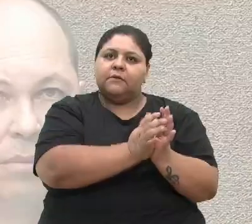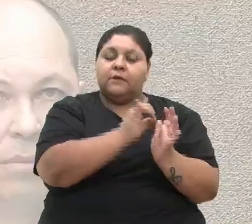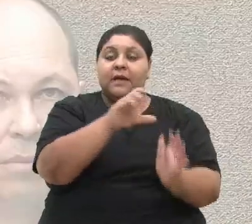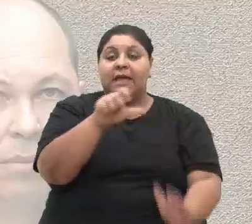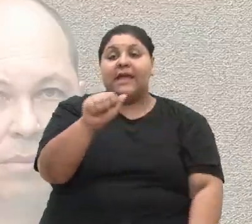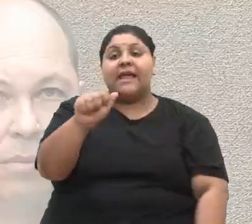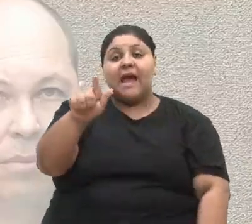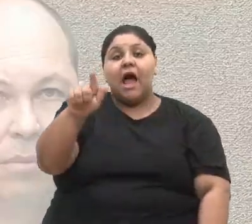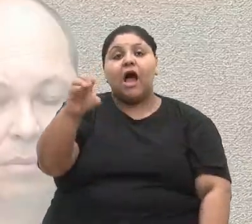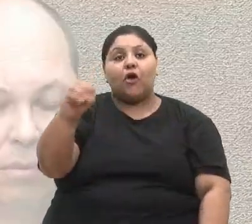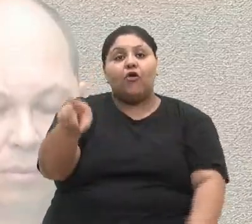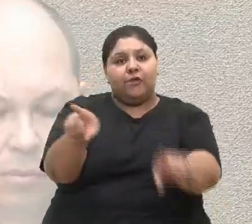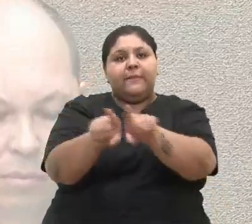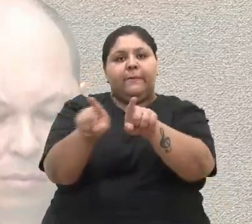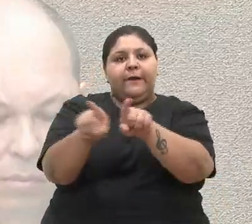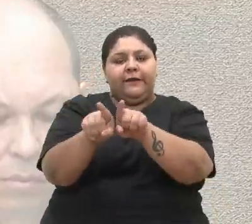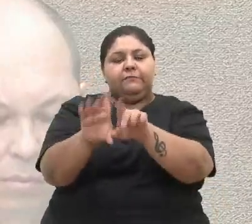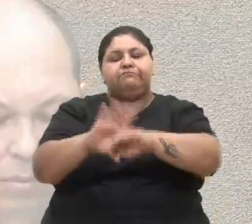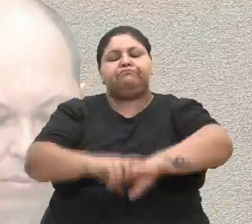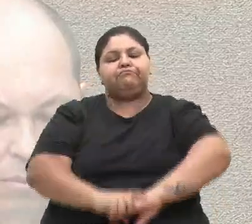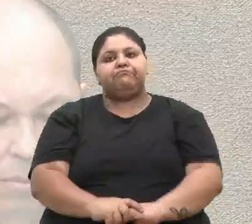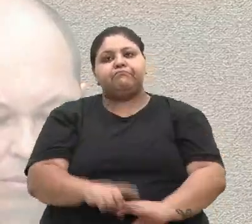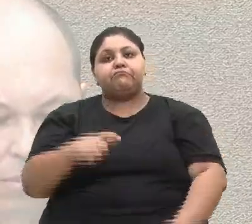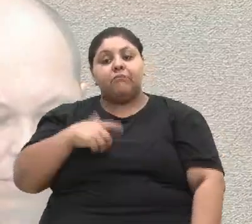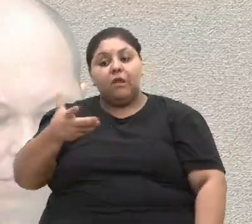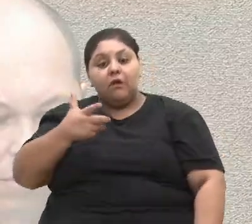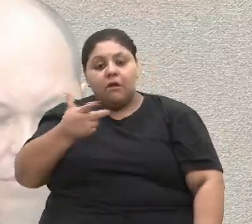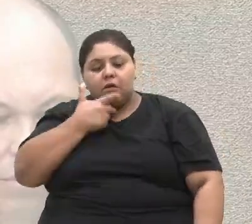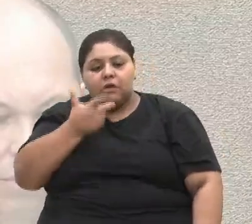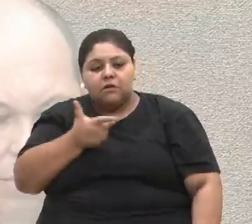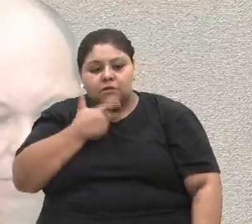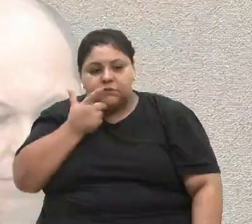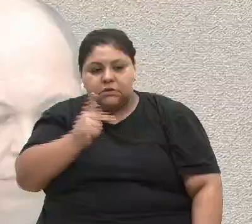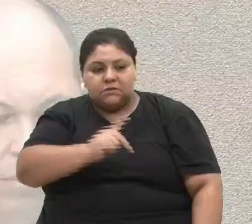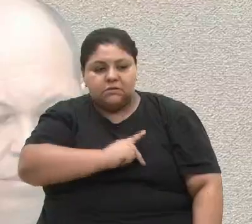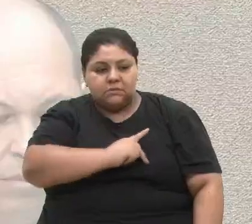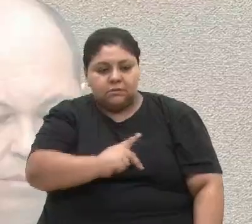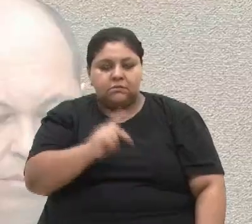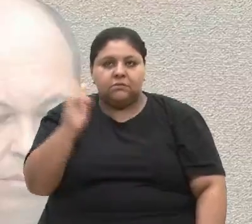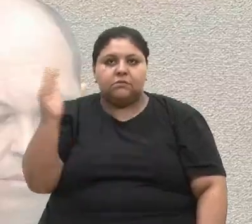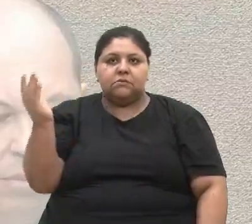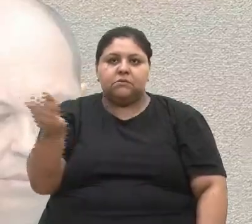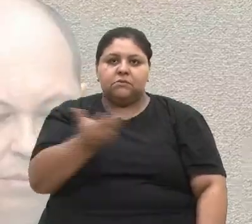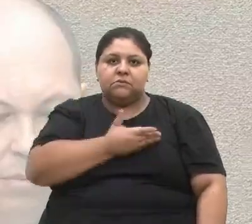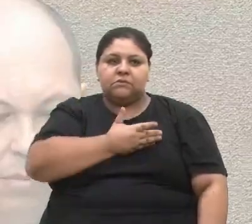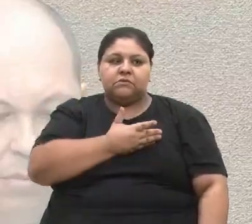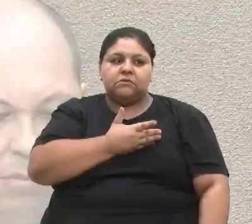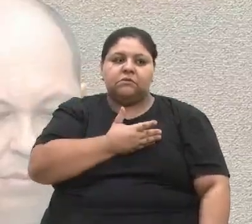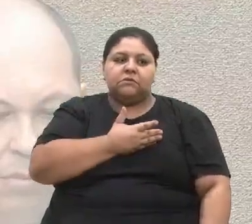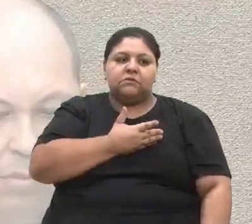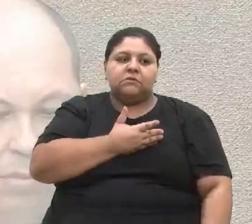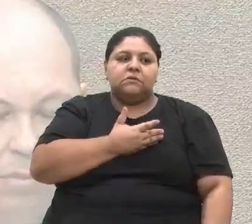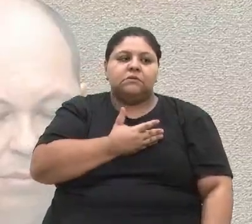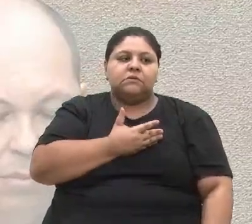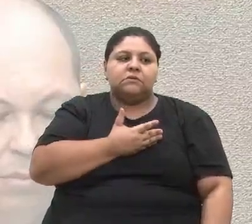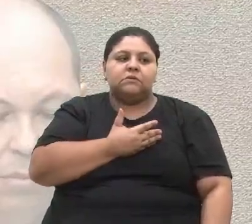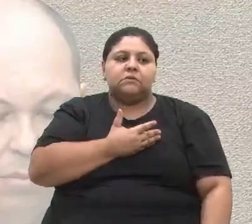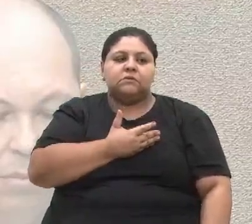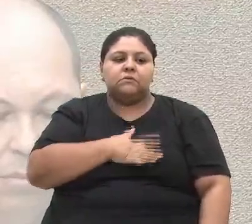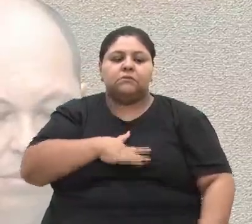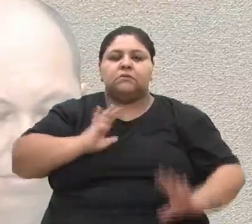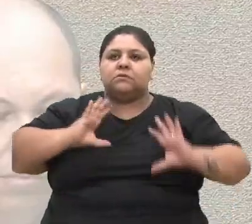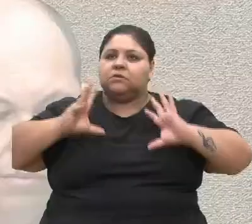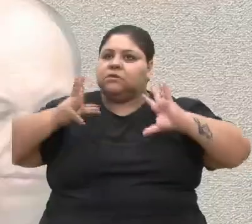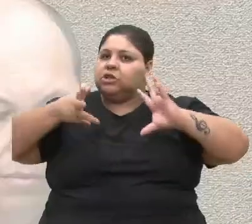também, né? E o que eu quero dizer, senhora Presidente, é que todo